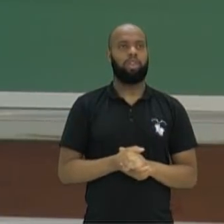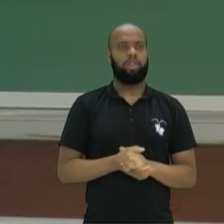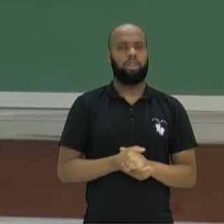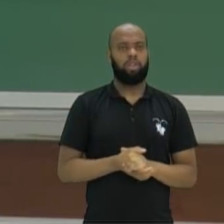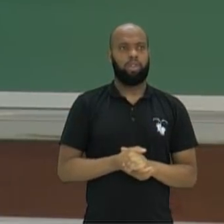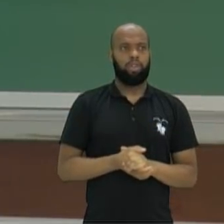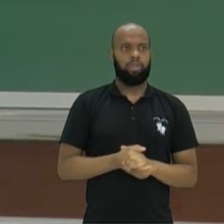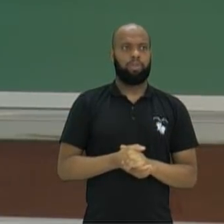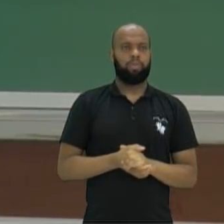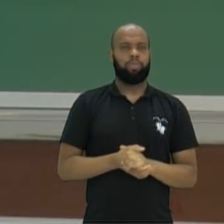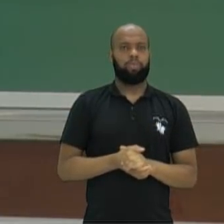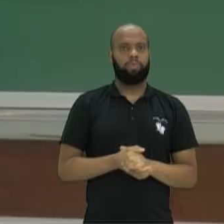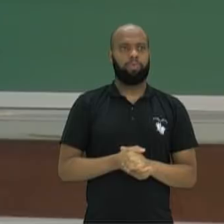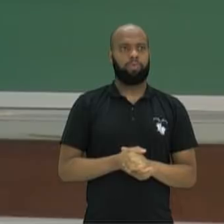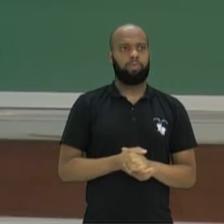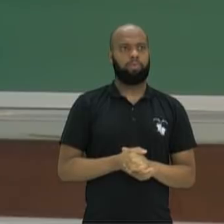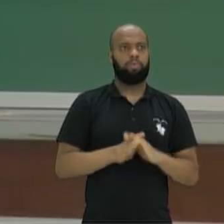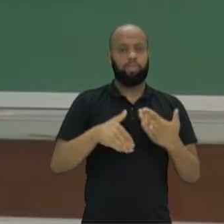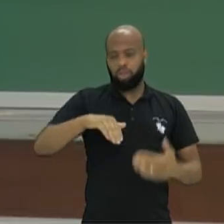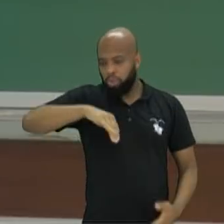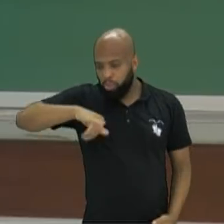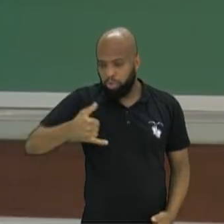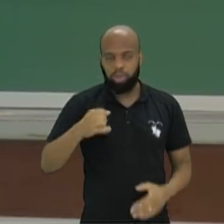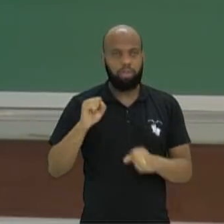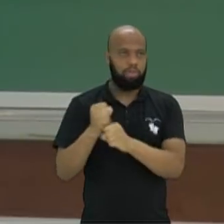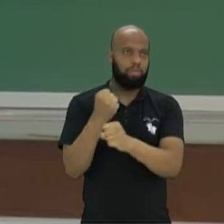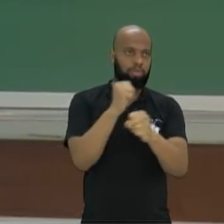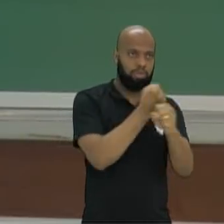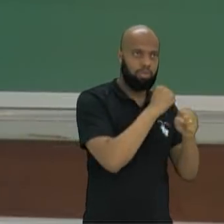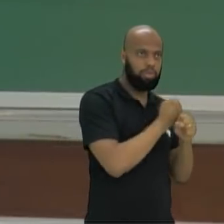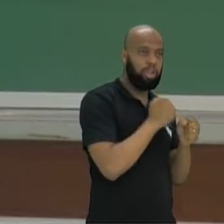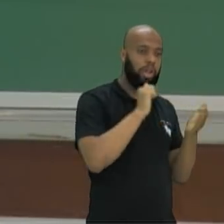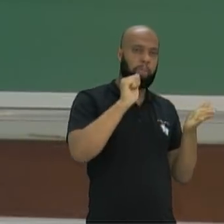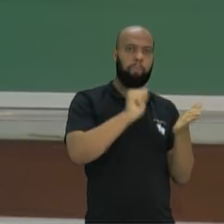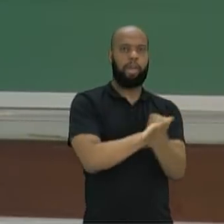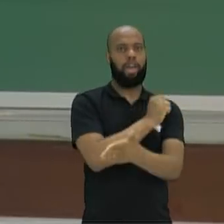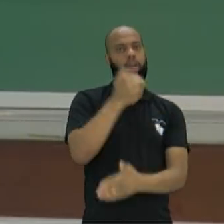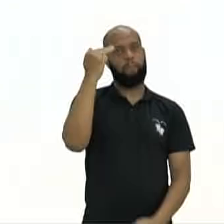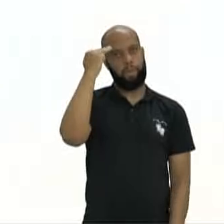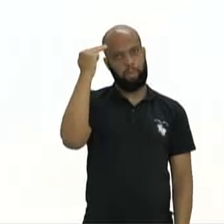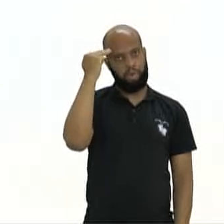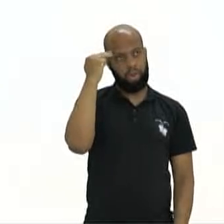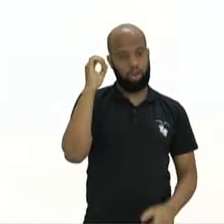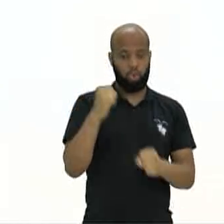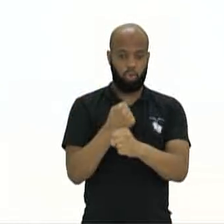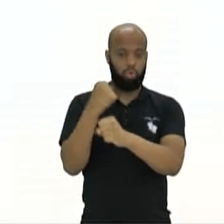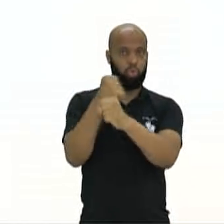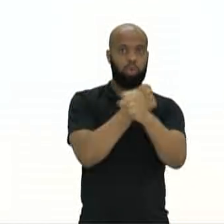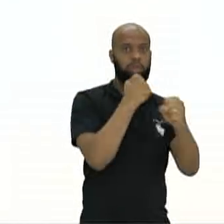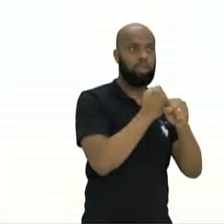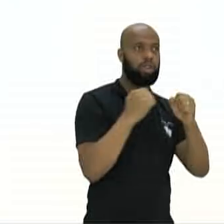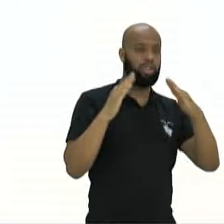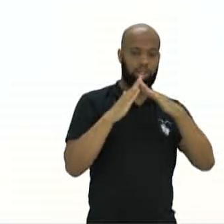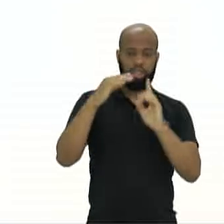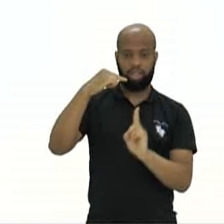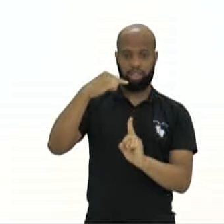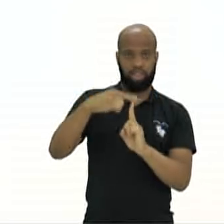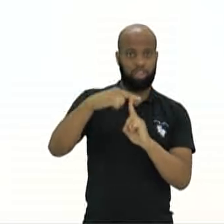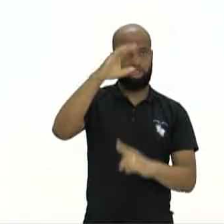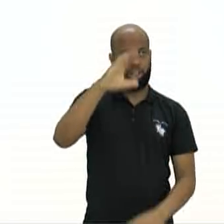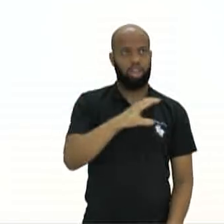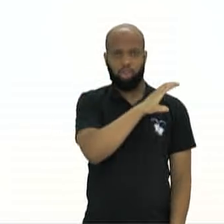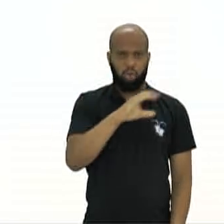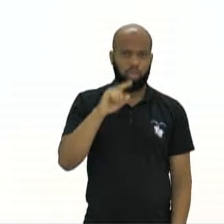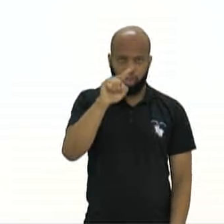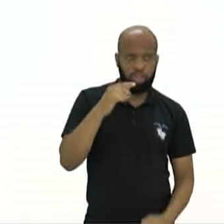Luso-brasileira, foi aproveitar essas construções e apagar a memória delas. Construindo o quê? Igreja Católica. Vocês não falaram,